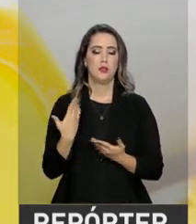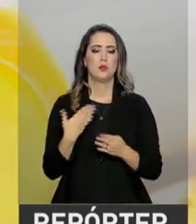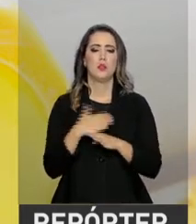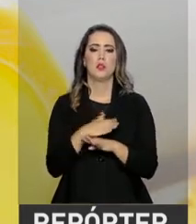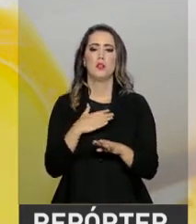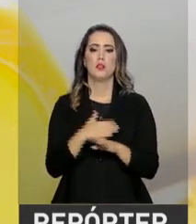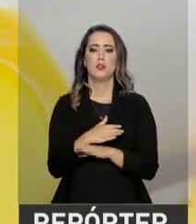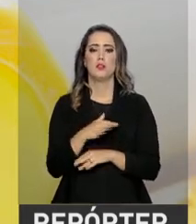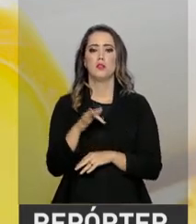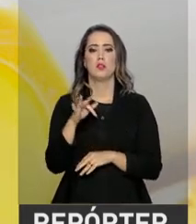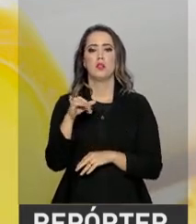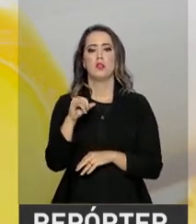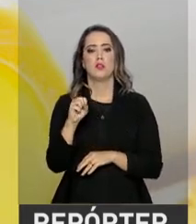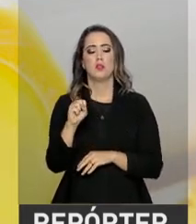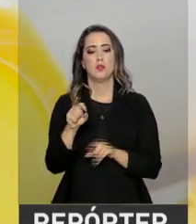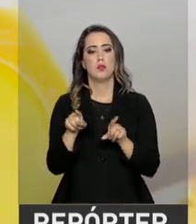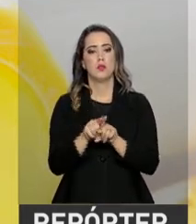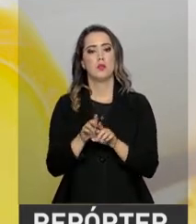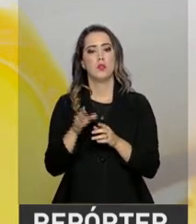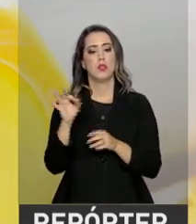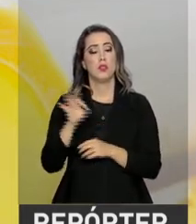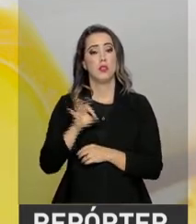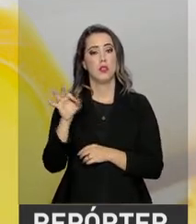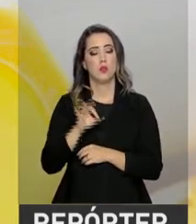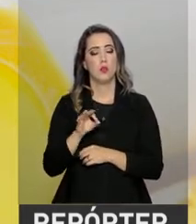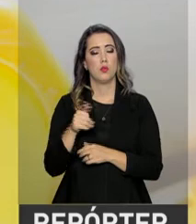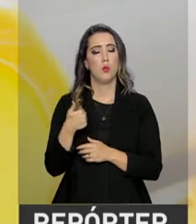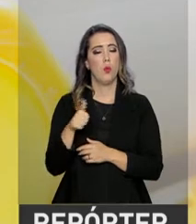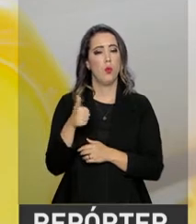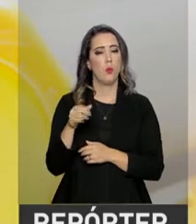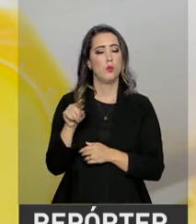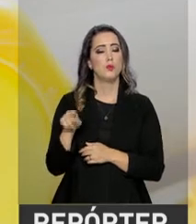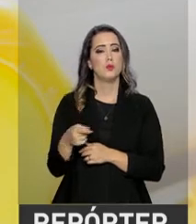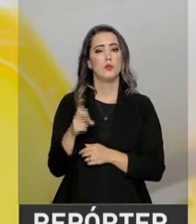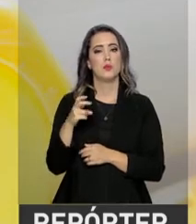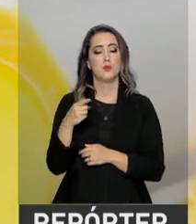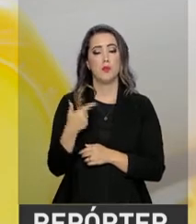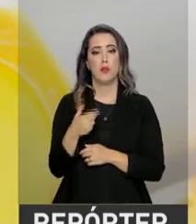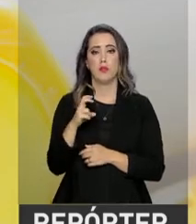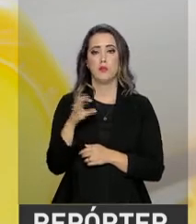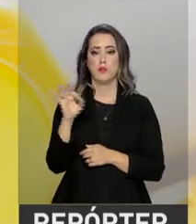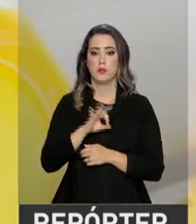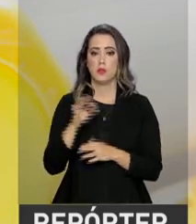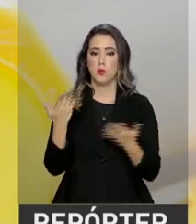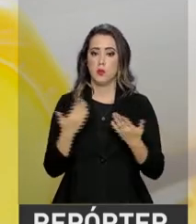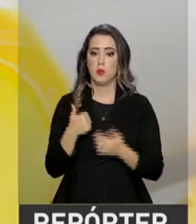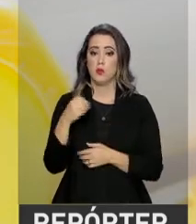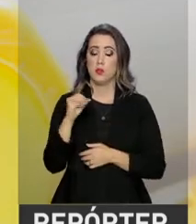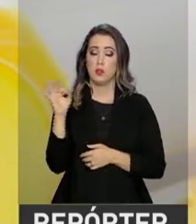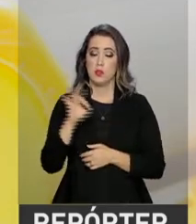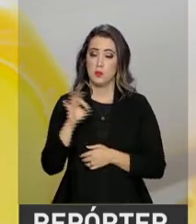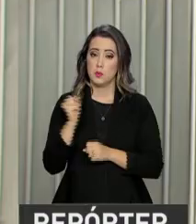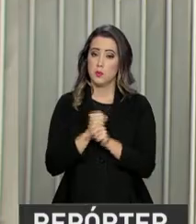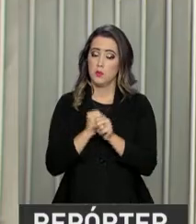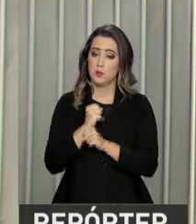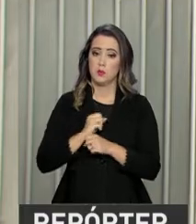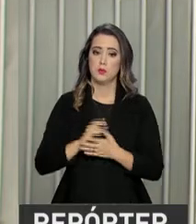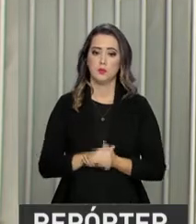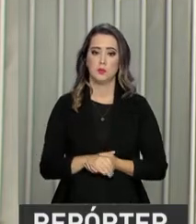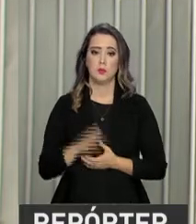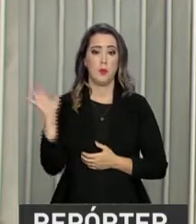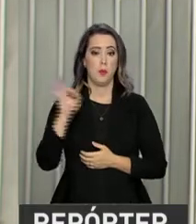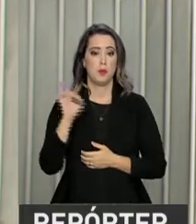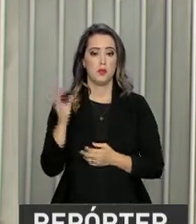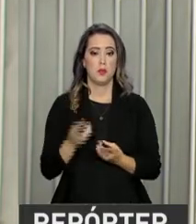de financiamento imobiliário a taxa mínima caiu de 11,25 por cento para 10 por cento ao ano o percentual